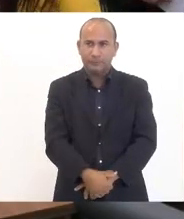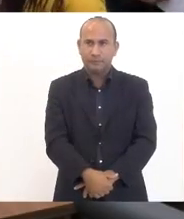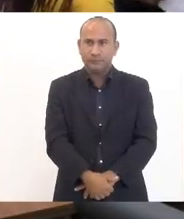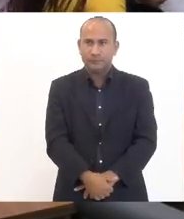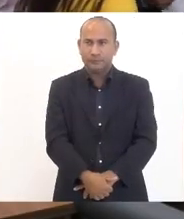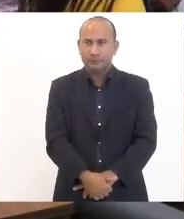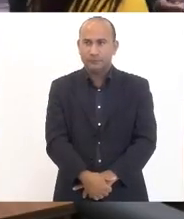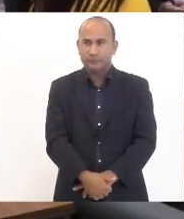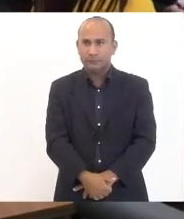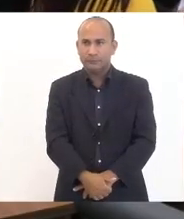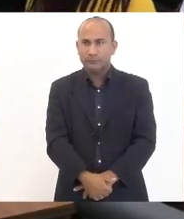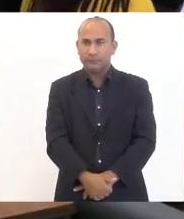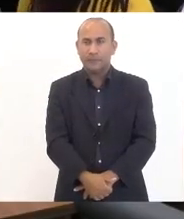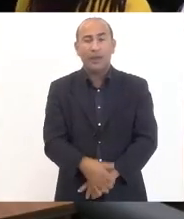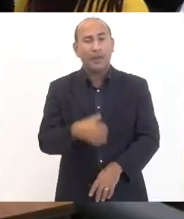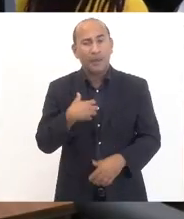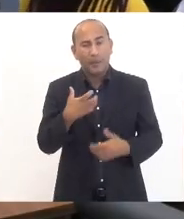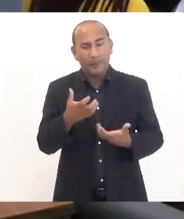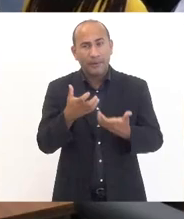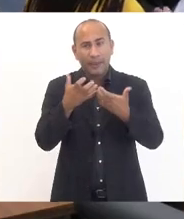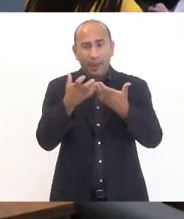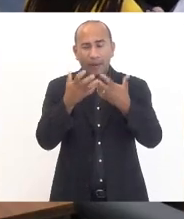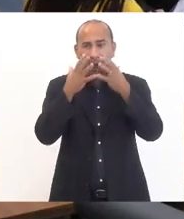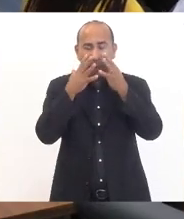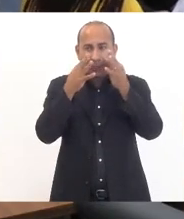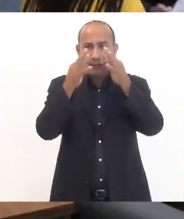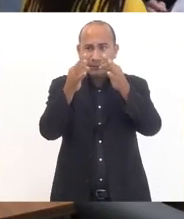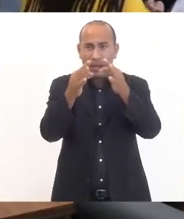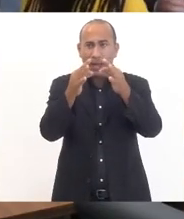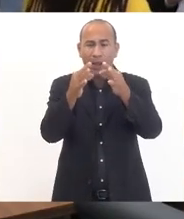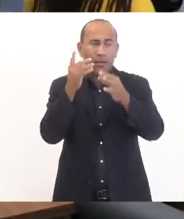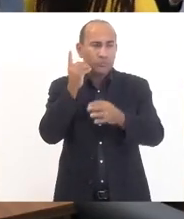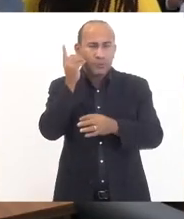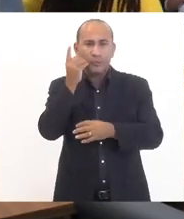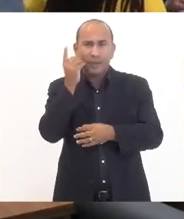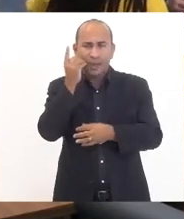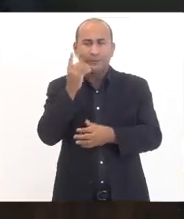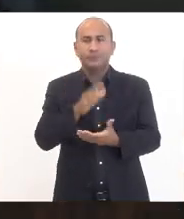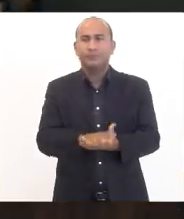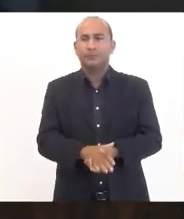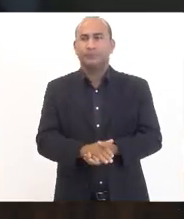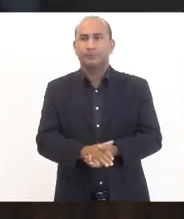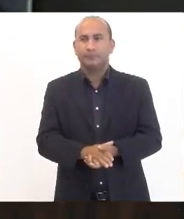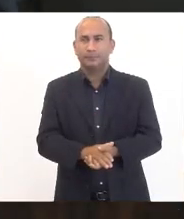Eu quero chamar a atenção, senhores parlamentares,